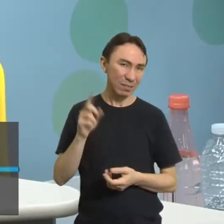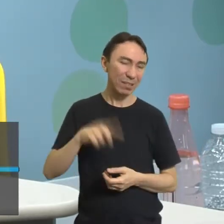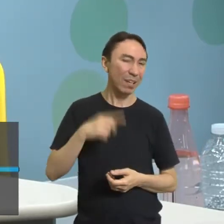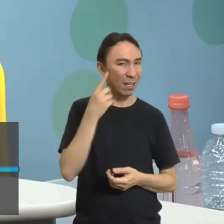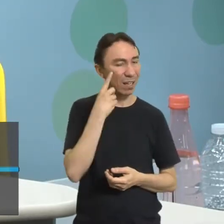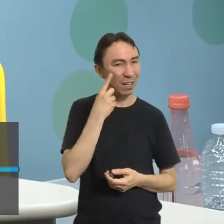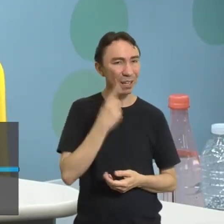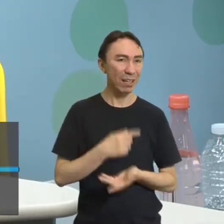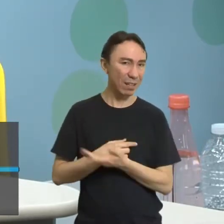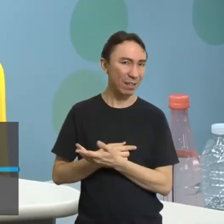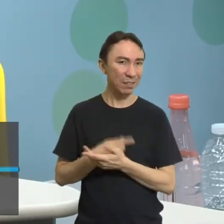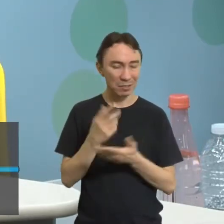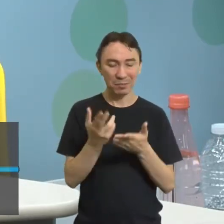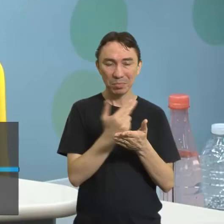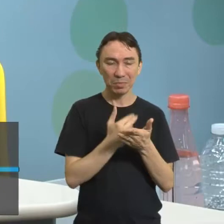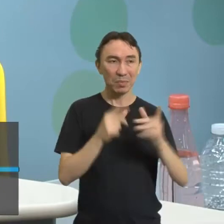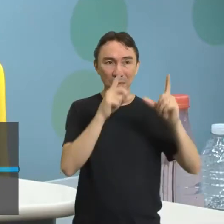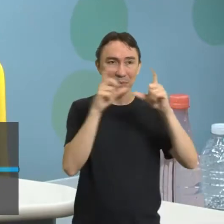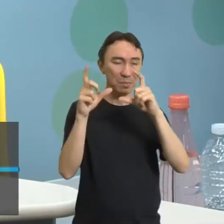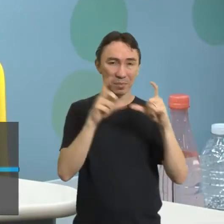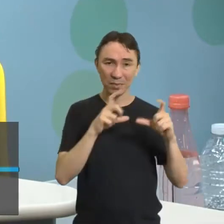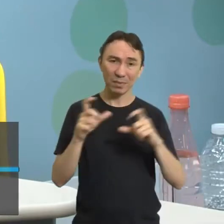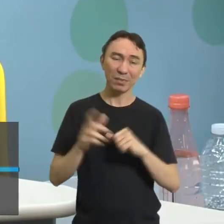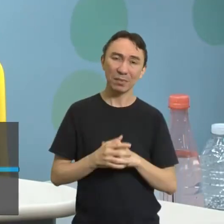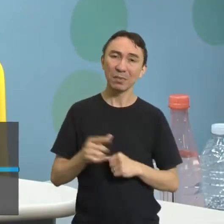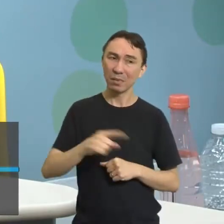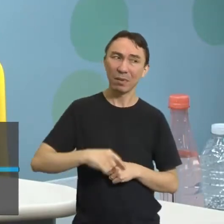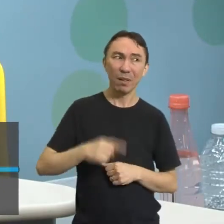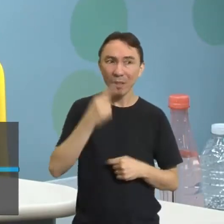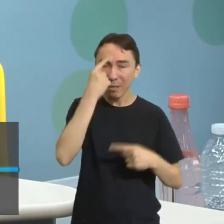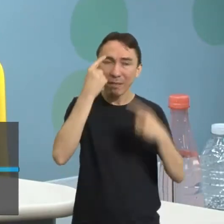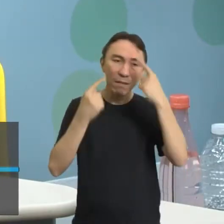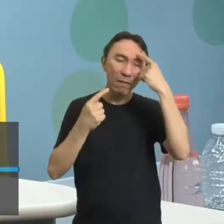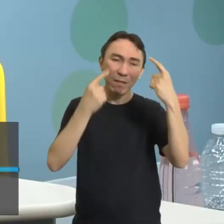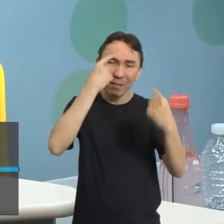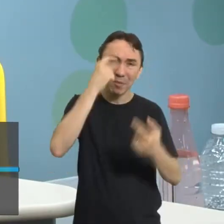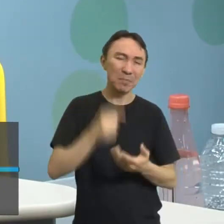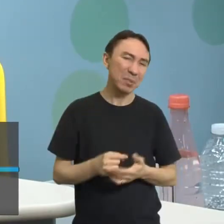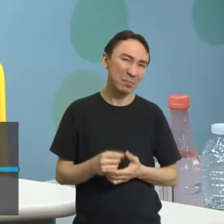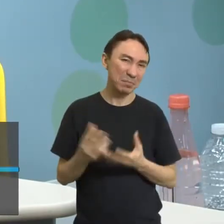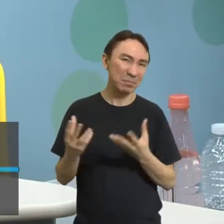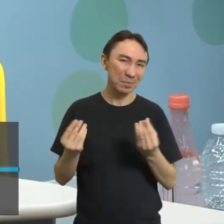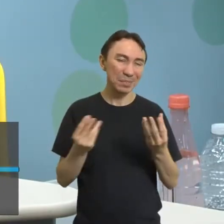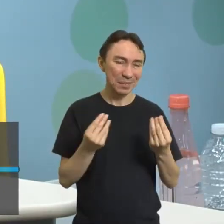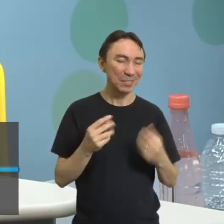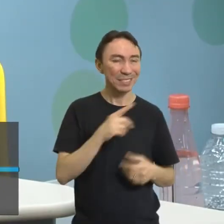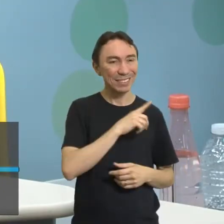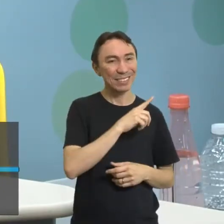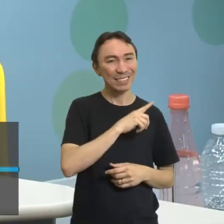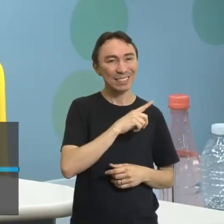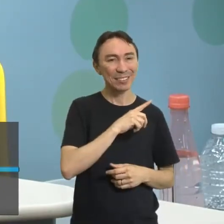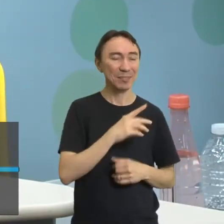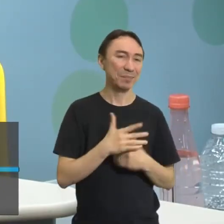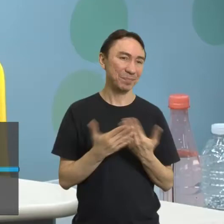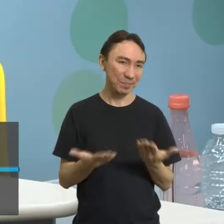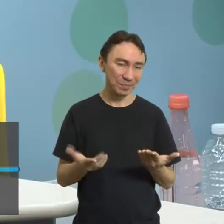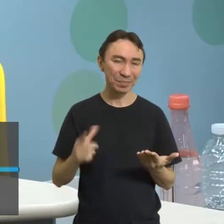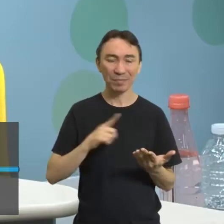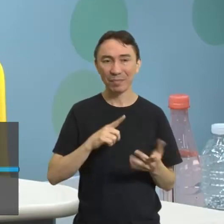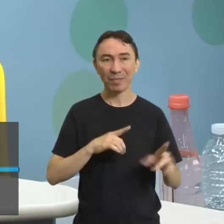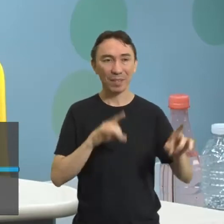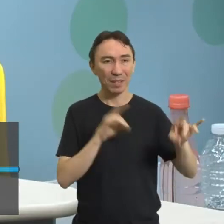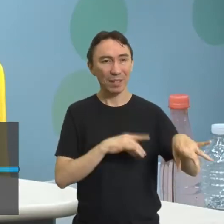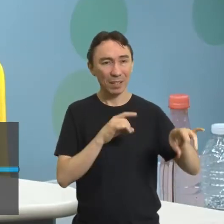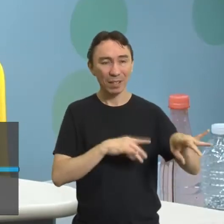elas nos remetem a uma série de coisas, né, entre aspas, né, a uma série de metodologias,